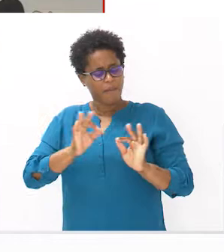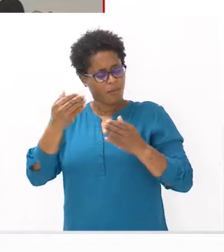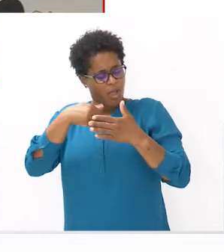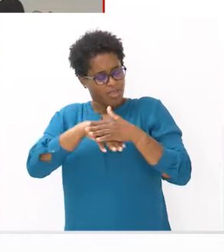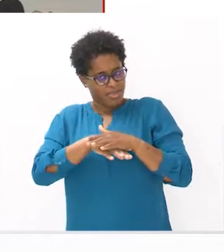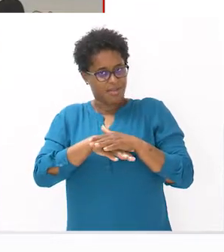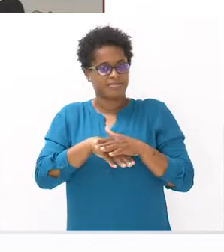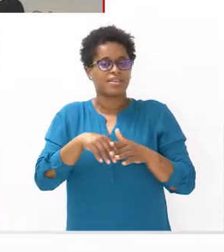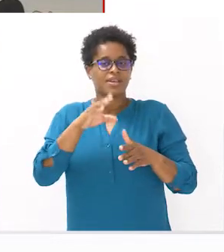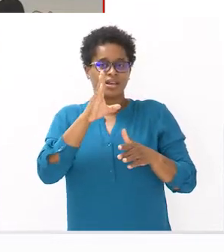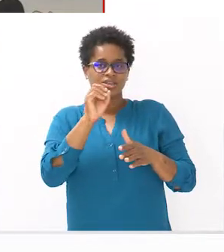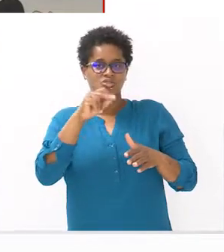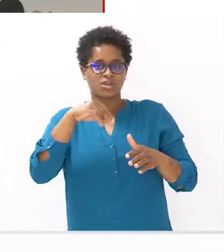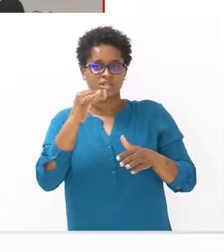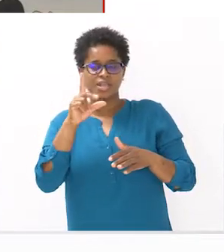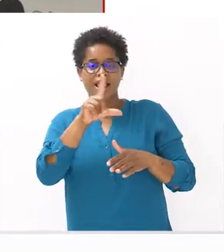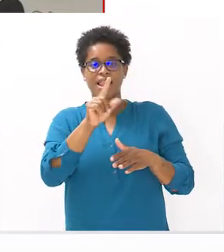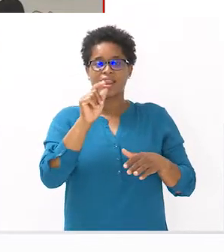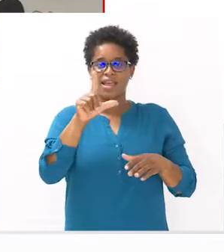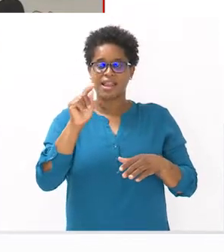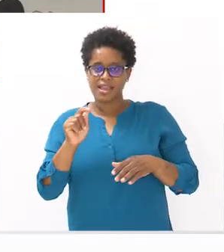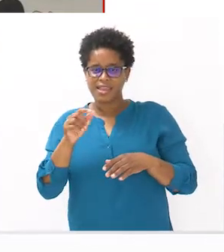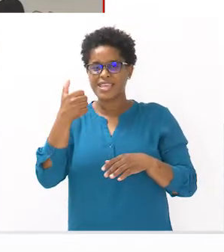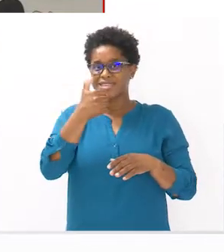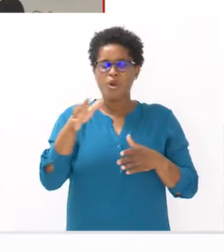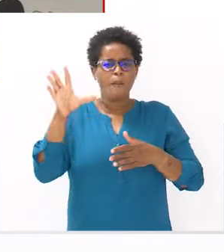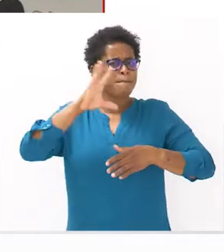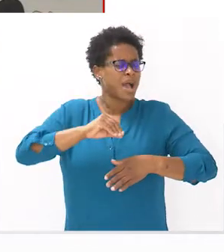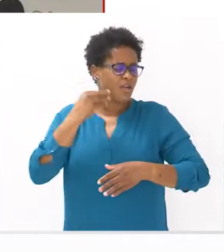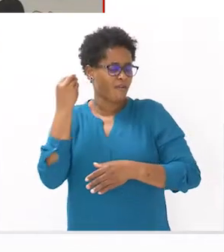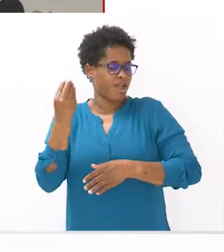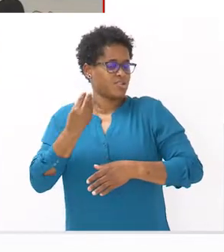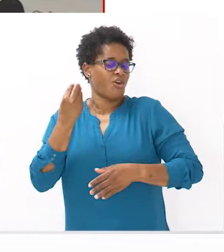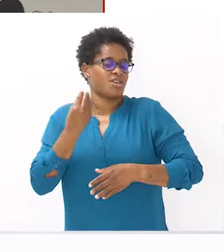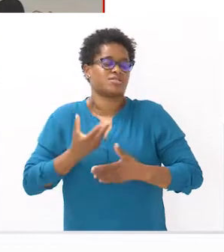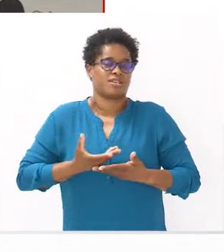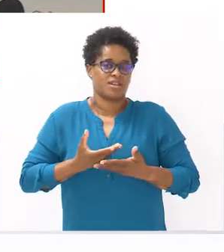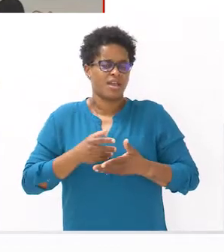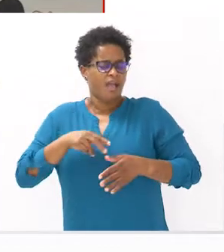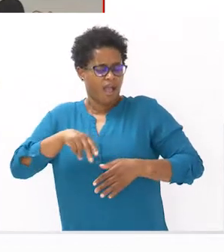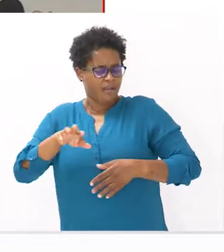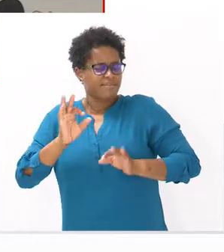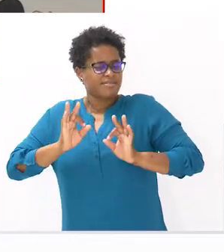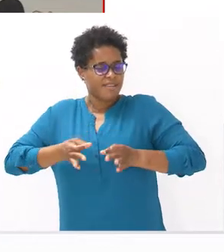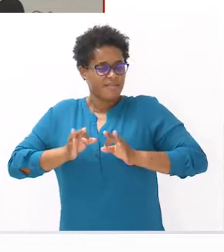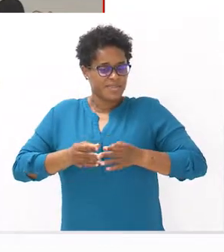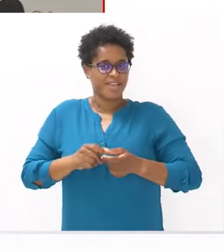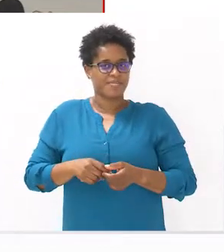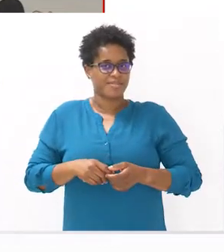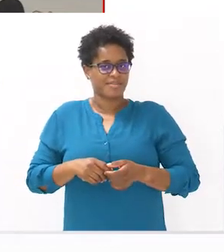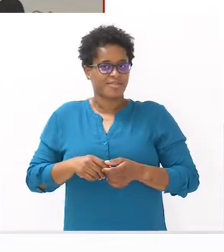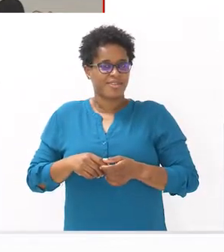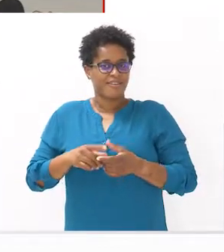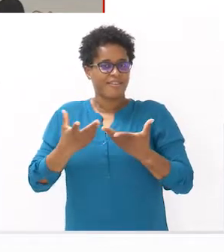A joaninha Lelé é das cinco a mais vaidosa. Anda sempre com